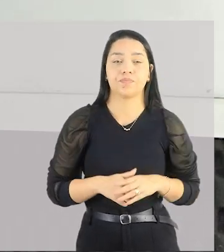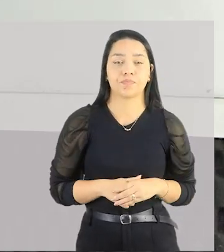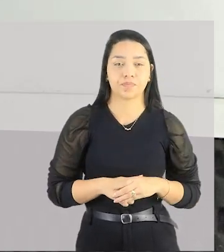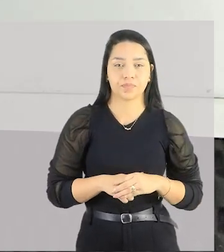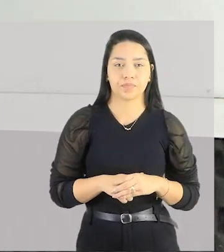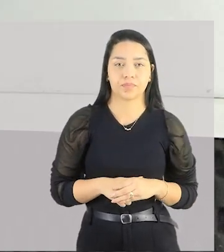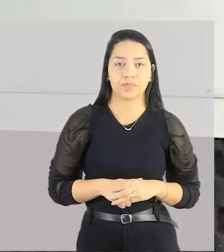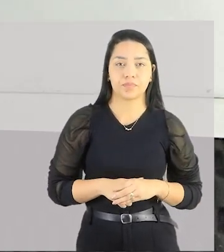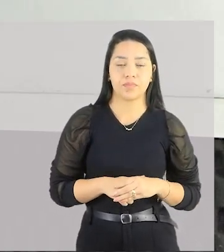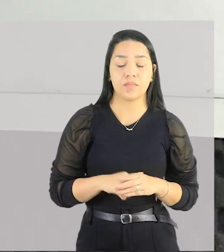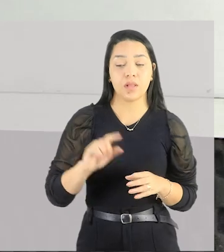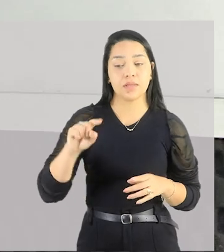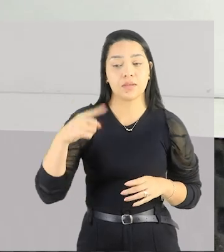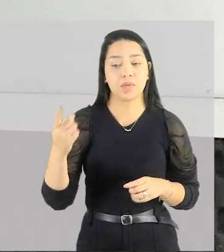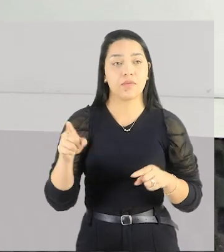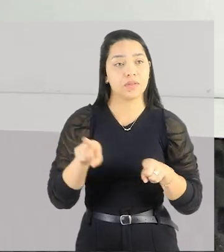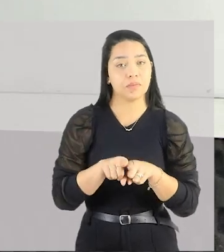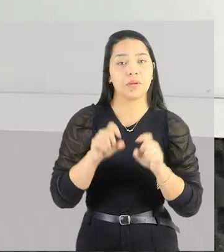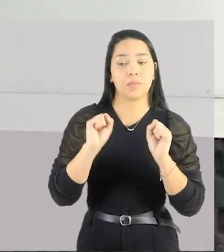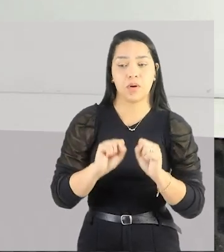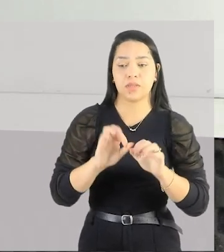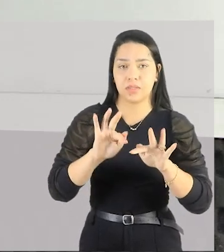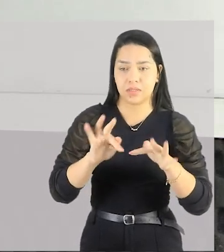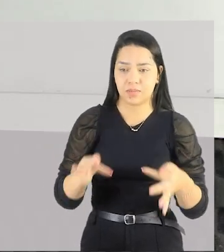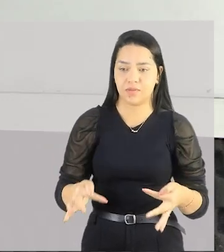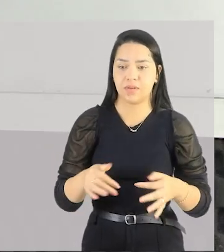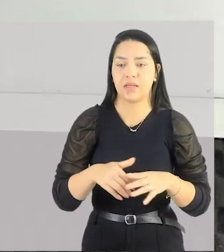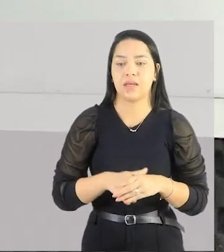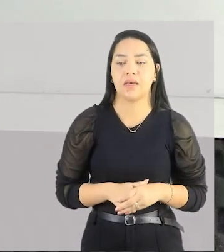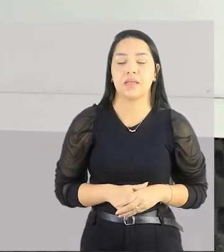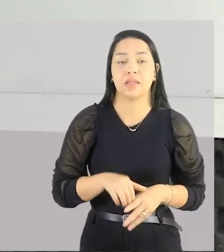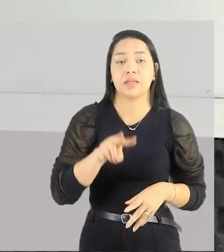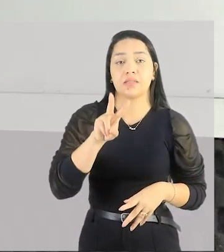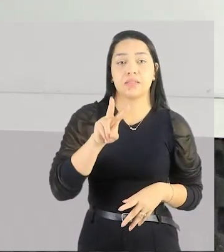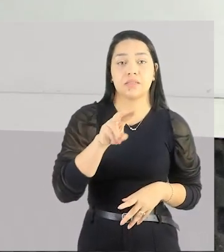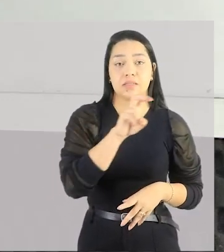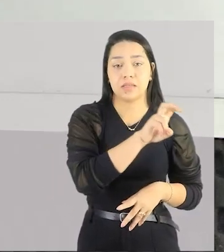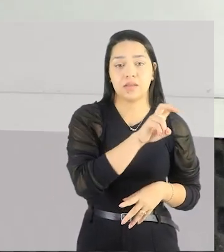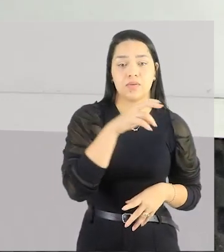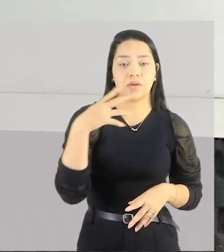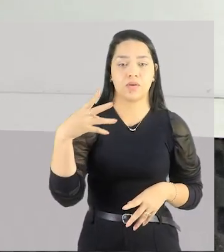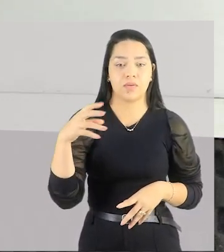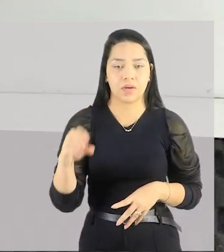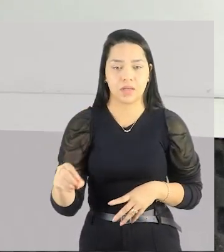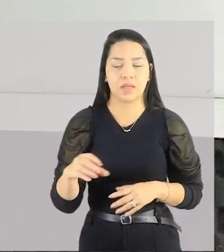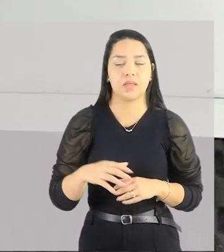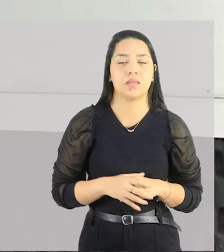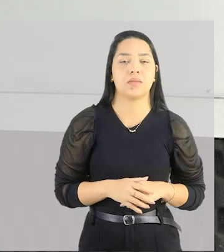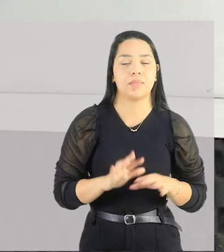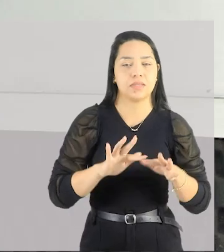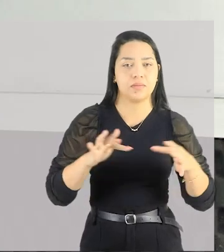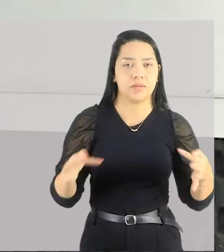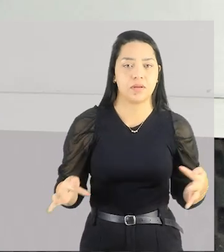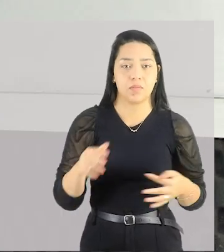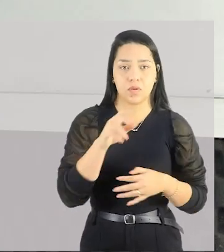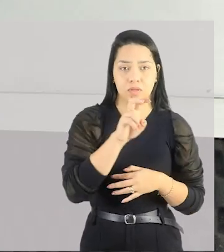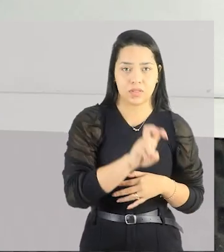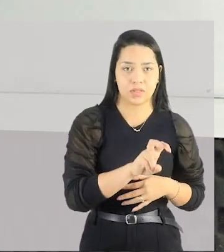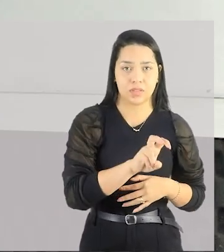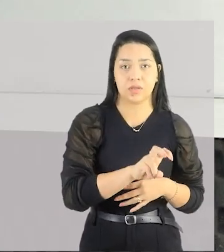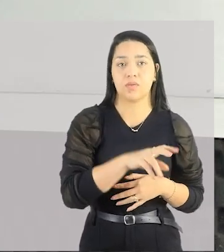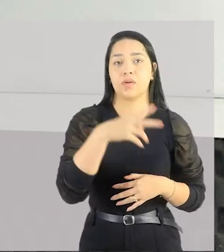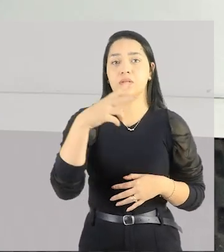Bora lá. Essa próxima aqui também pode ser simplificada, né? 5 e 40. Dá para simplificar por 5